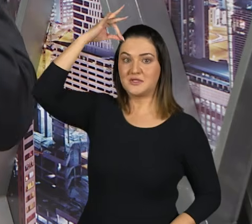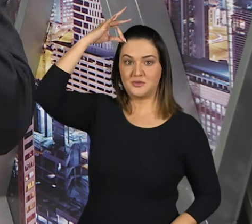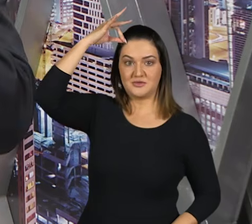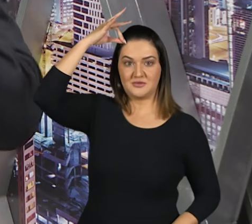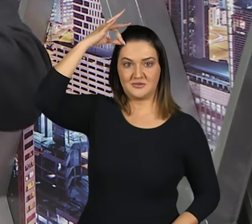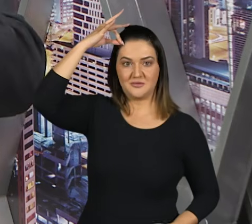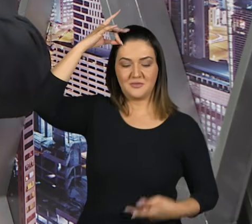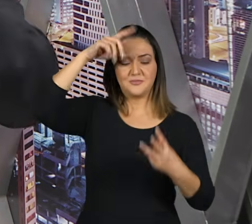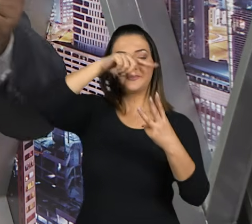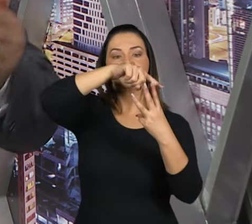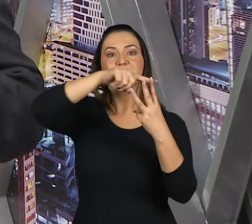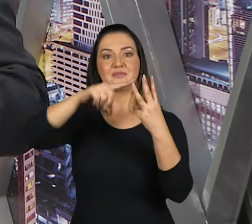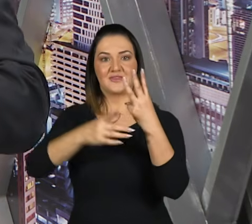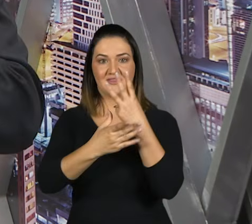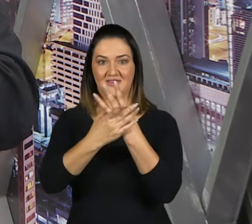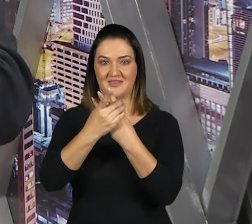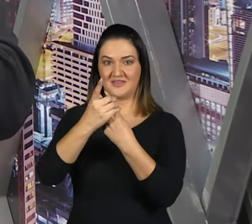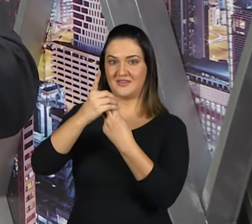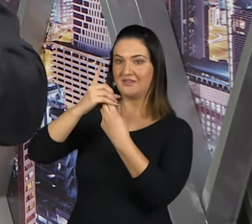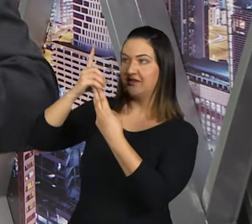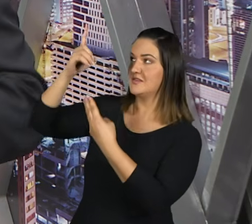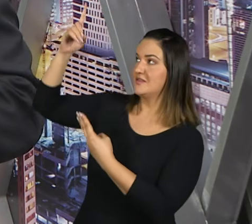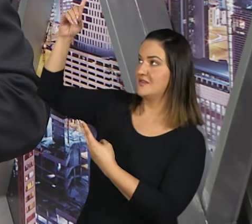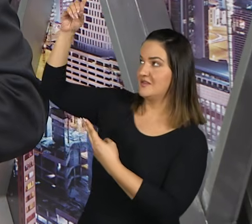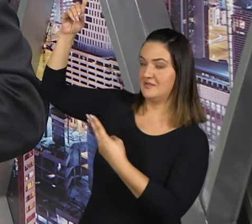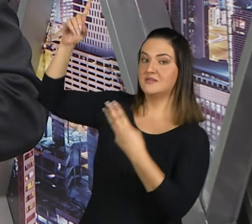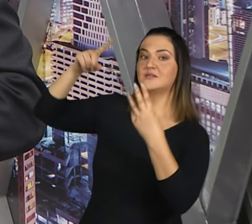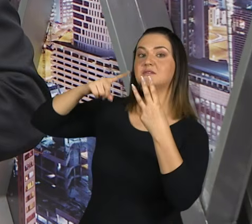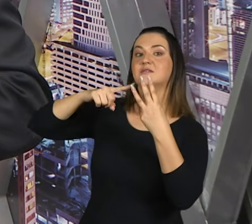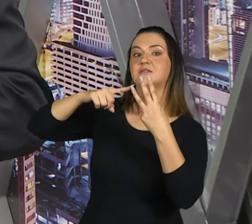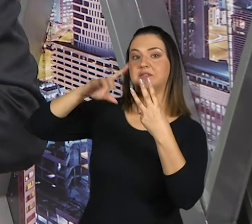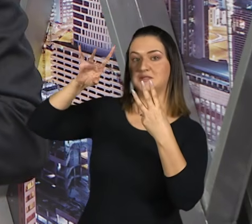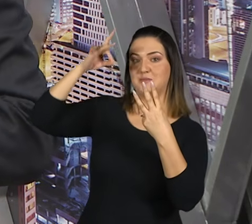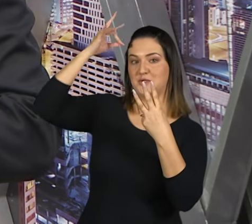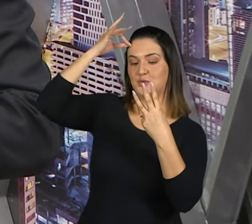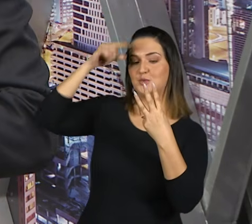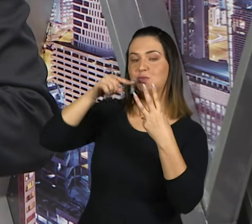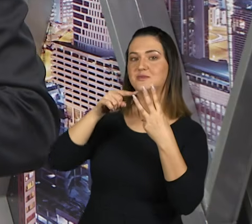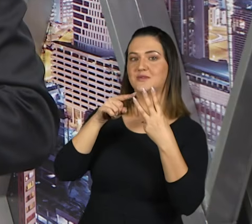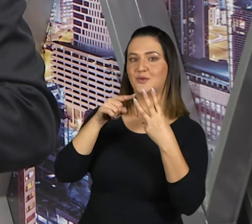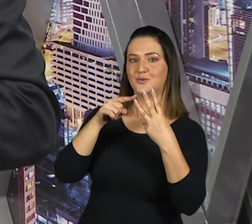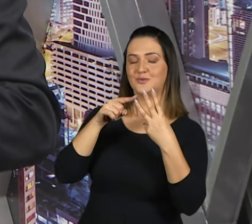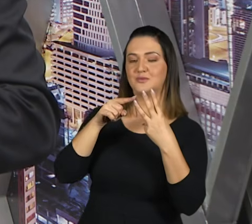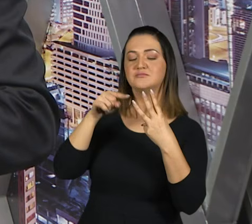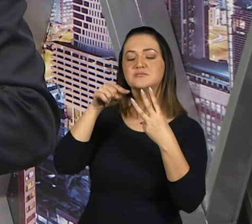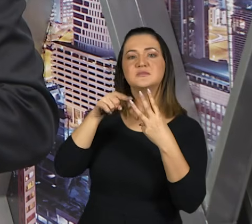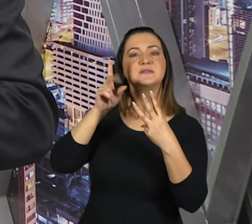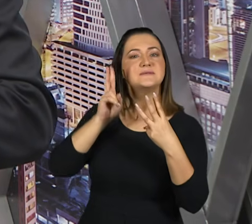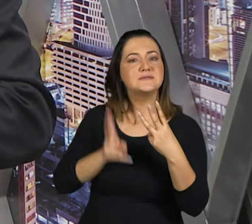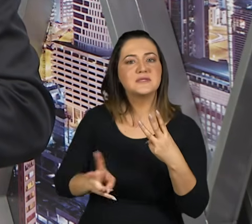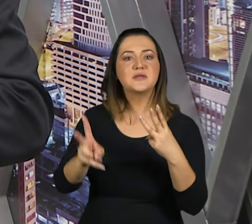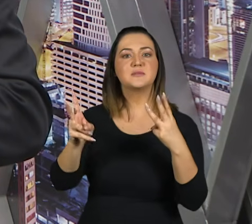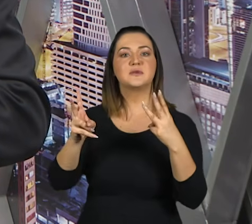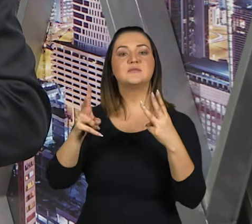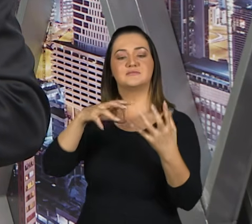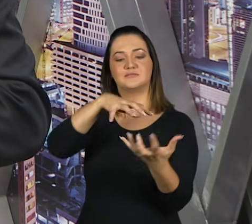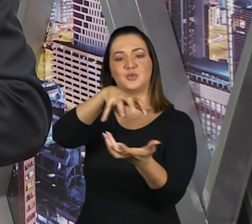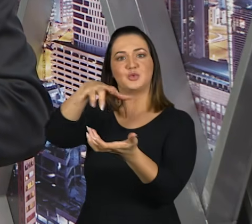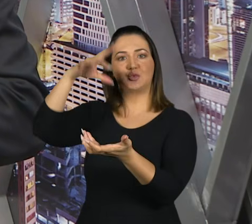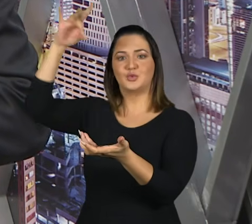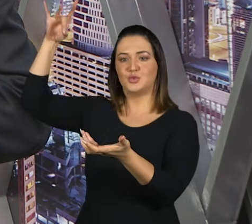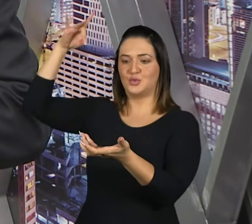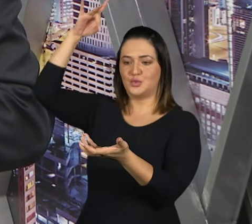a terceira pessoa da Trindade, da divindade. E o Espírito Santo sempre esteve aqui na